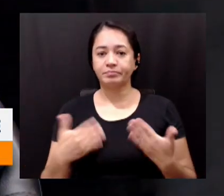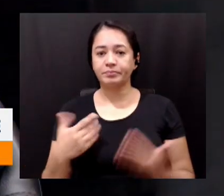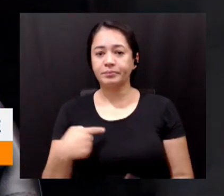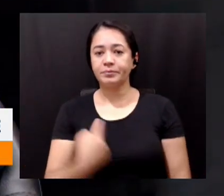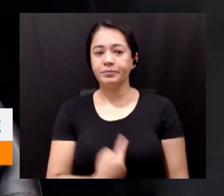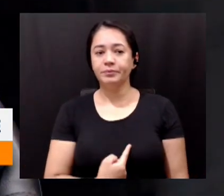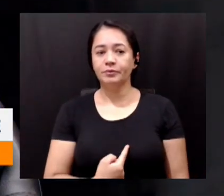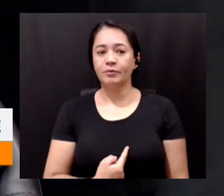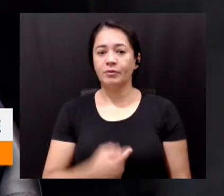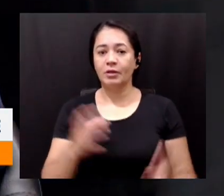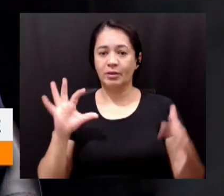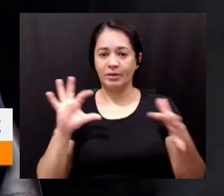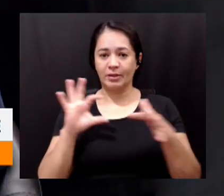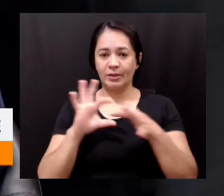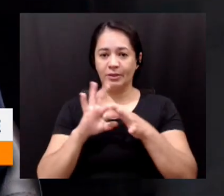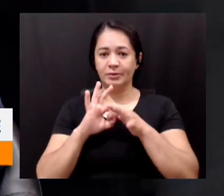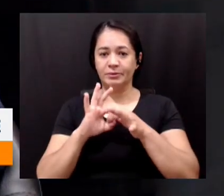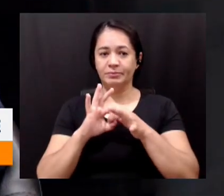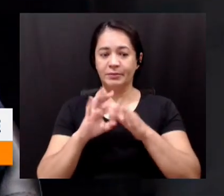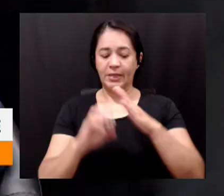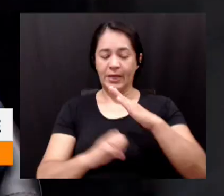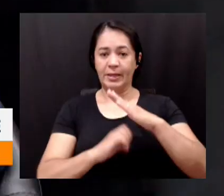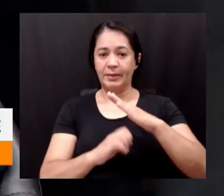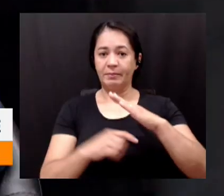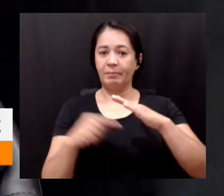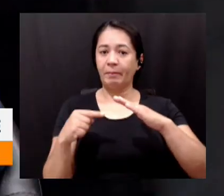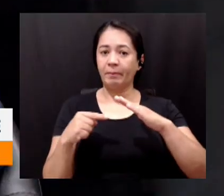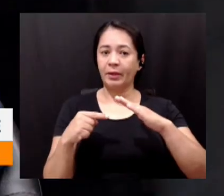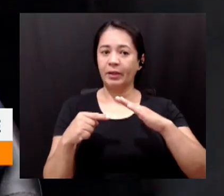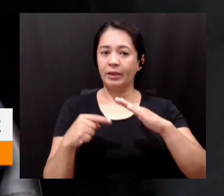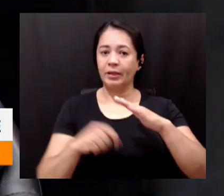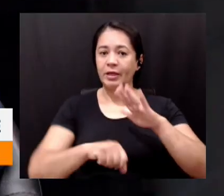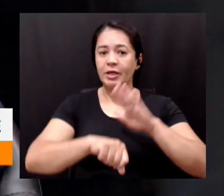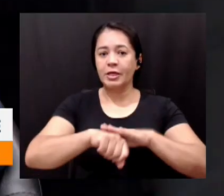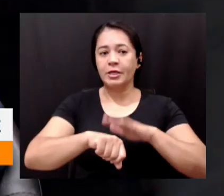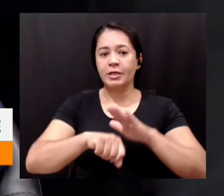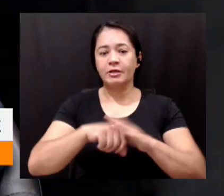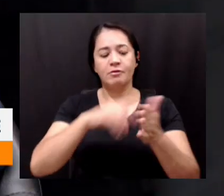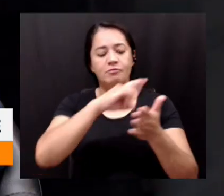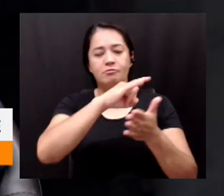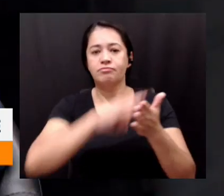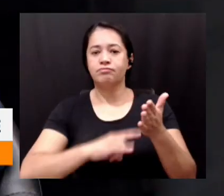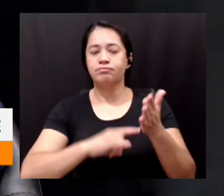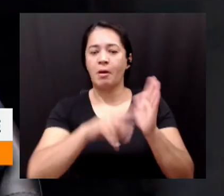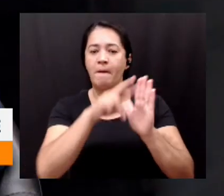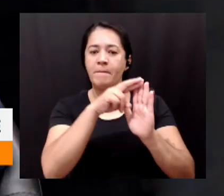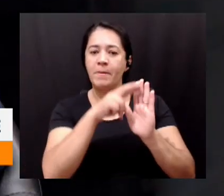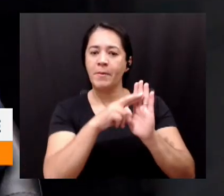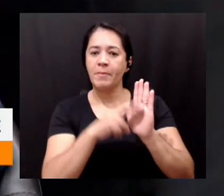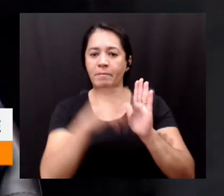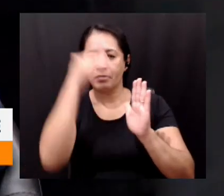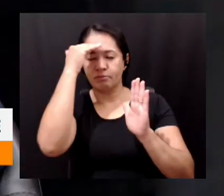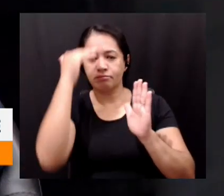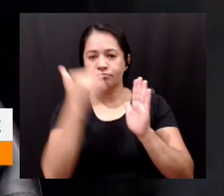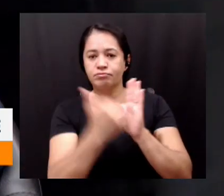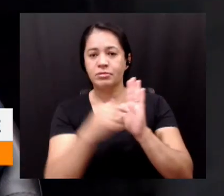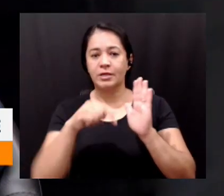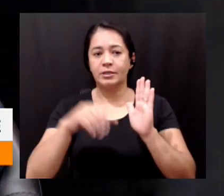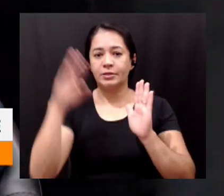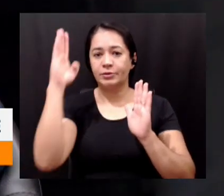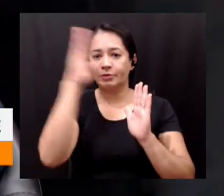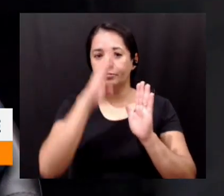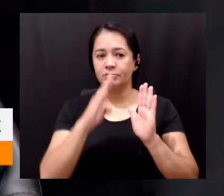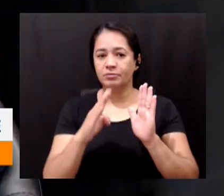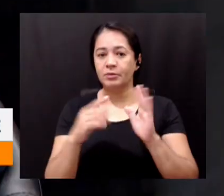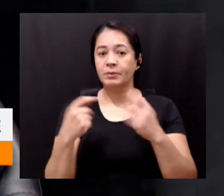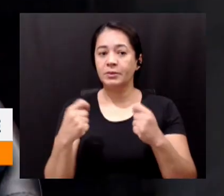para essas empresas que estão fazendo licenciamento para poder atuar no país, elas vão ter que seguir